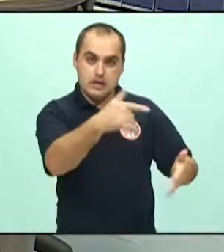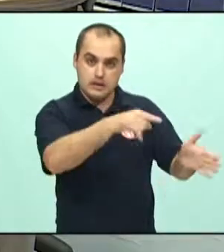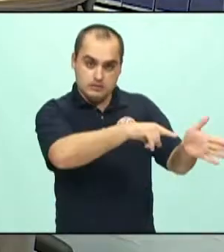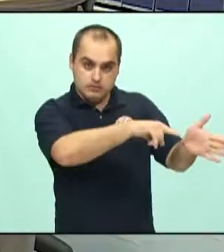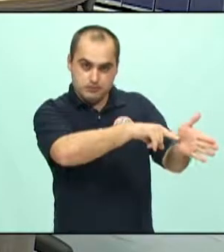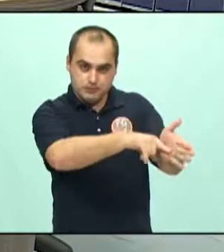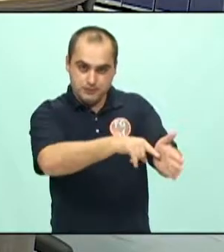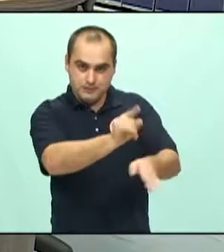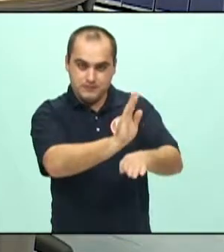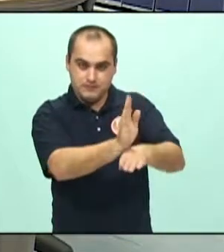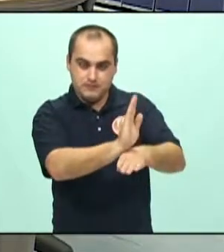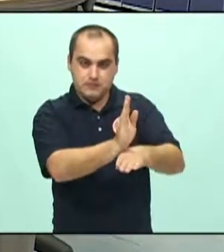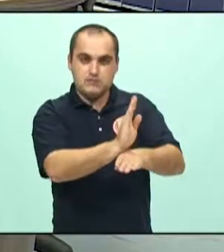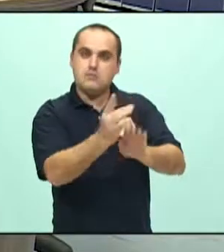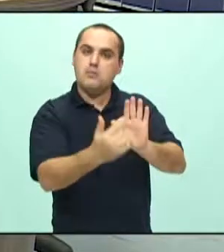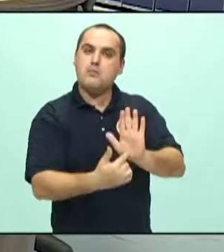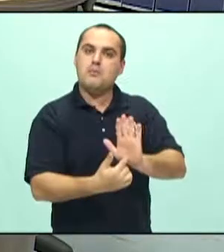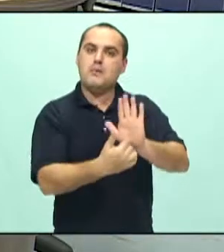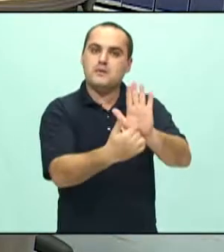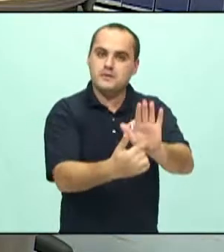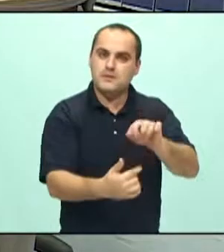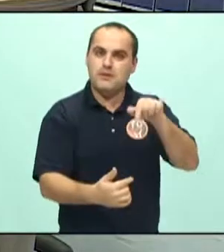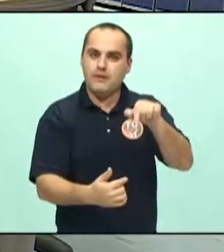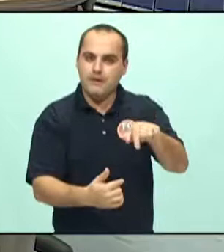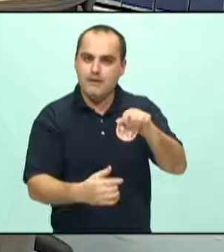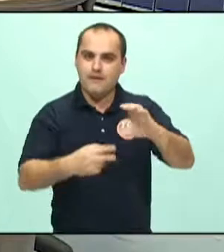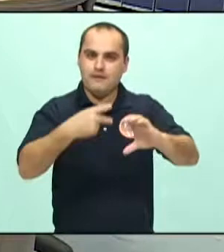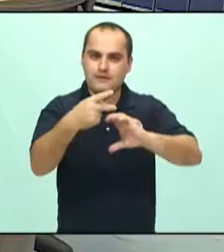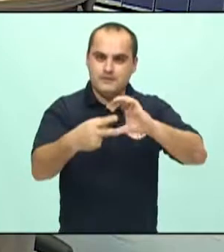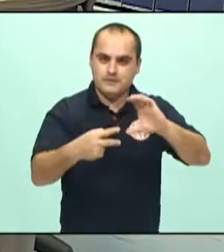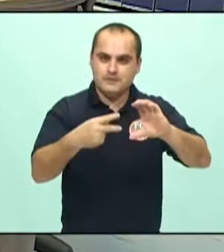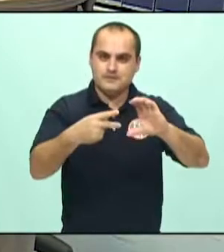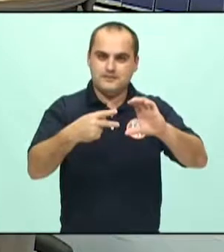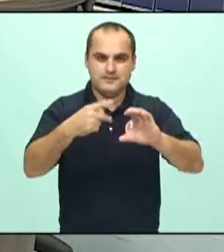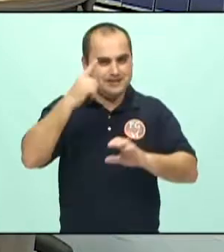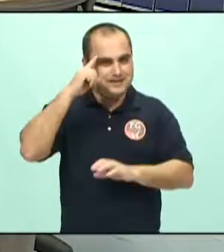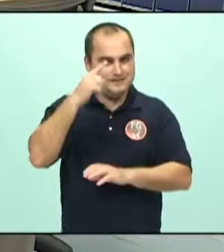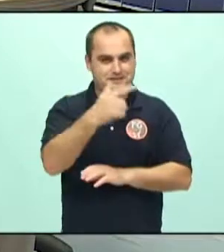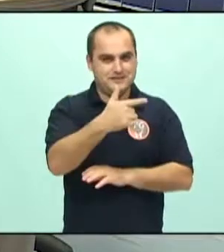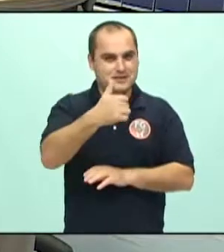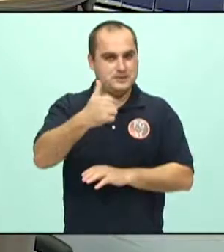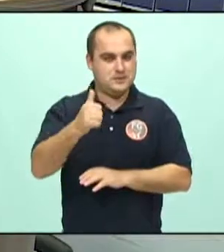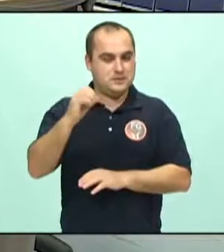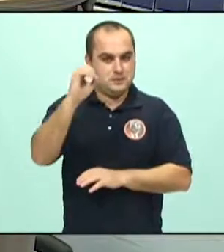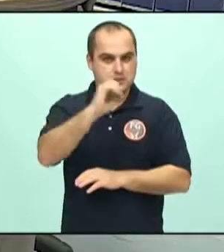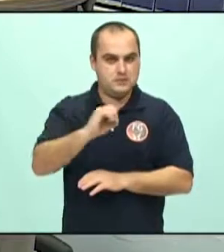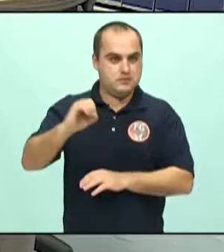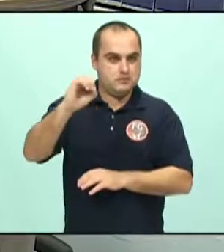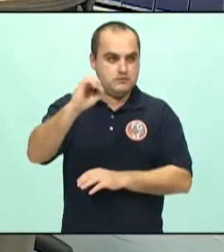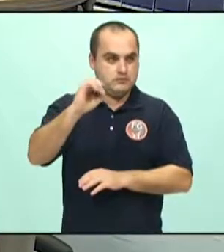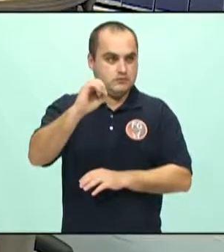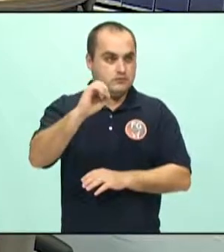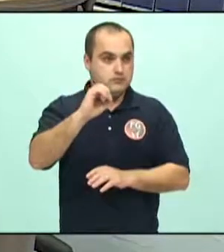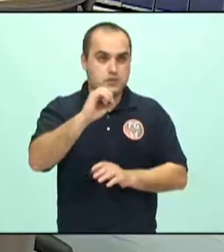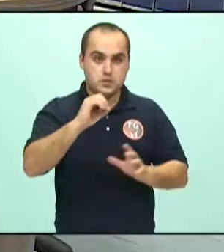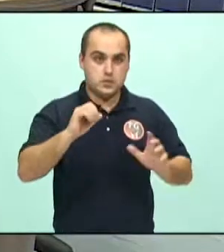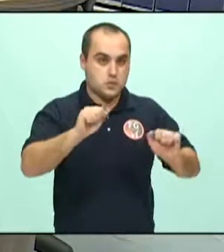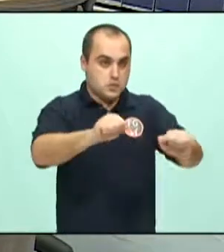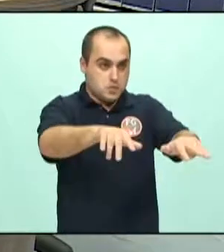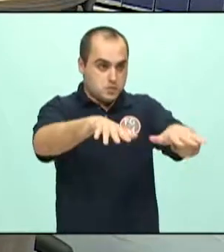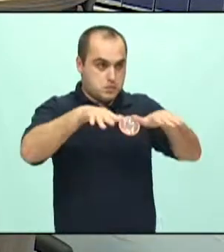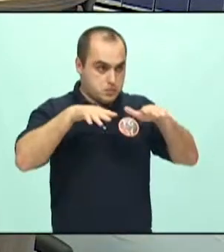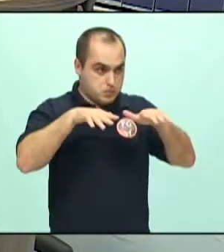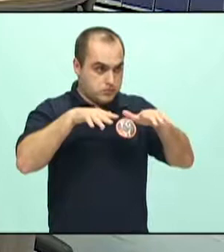última segunda-feira, dia 21 de outubro. E o plenário parece que lotou, não foi, vereador? Como é que